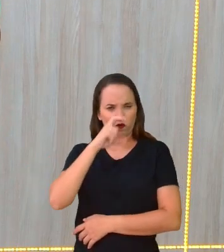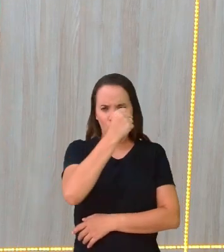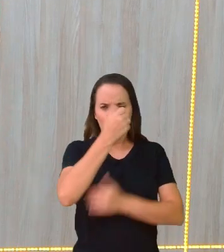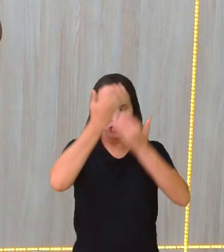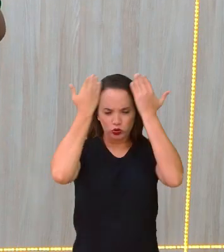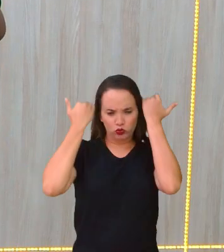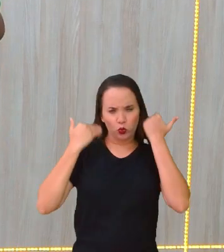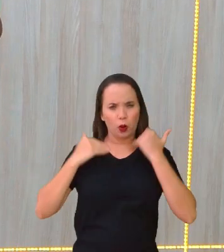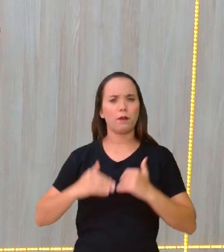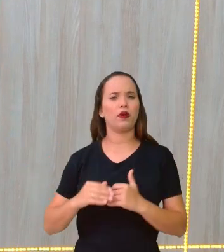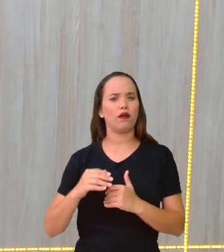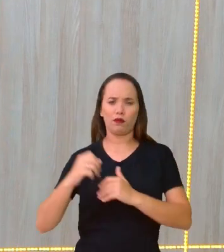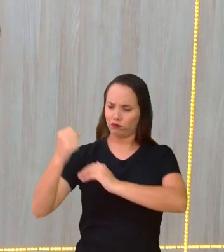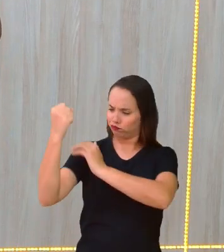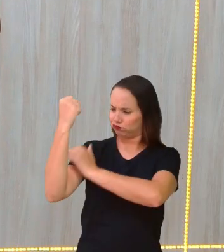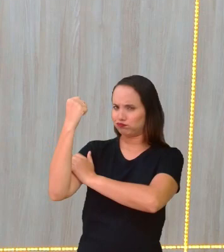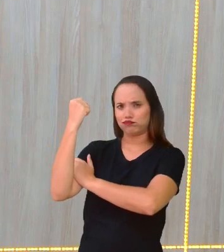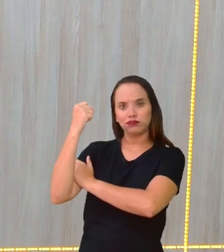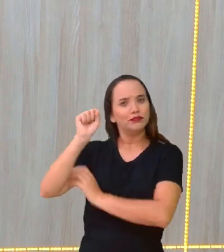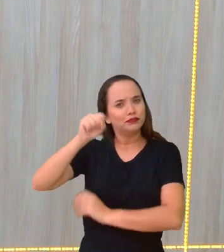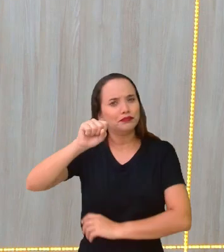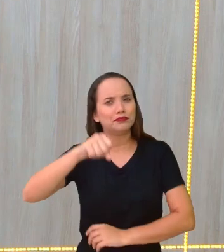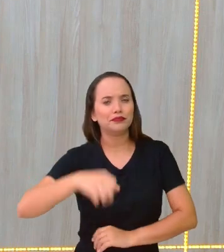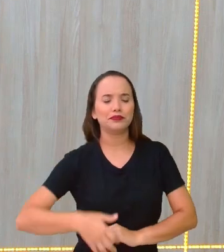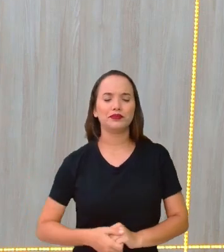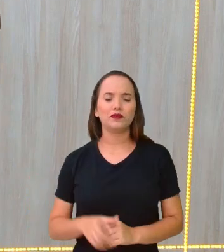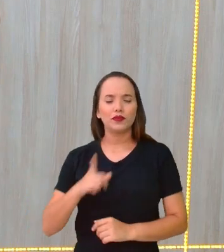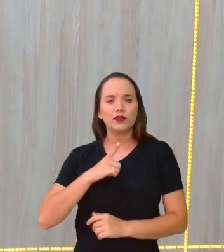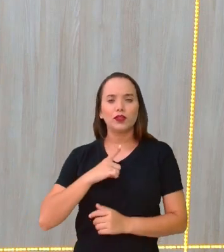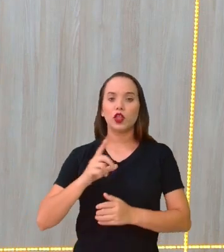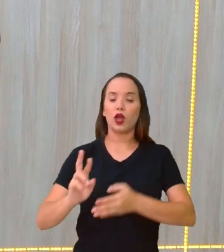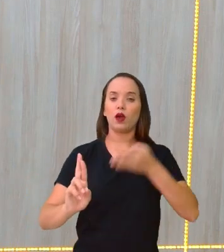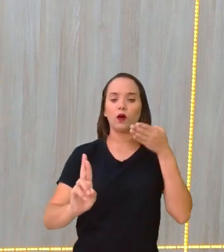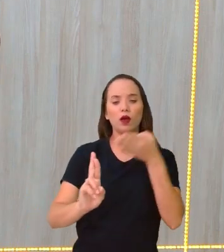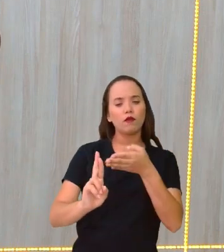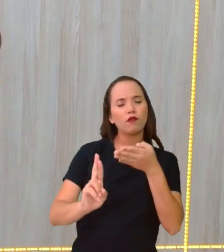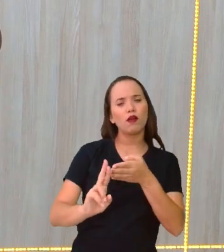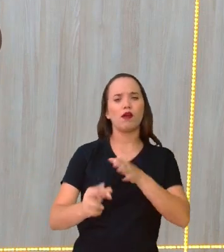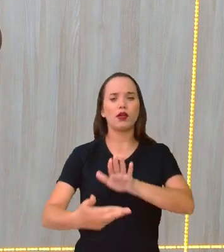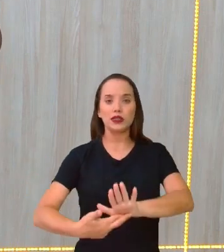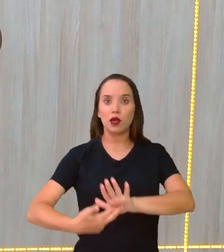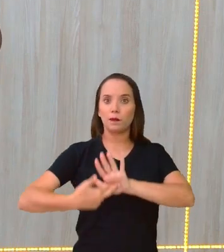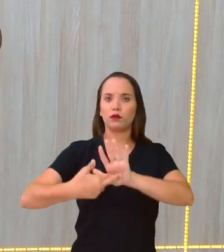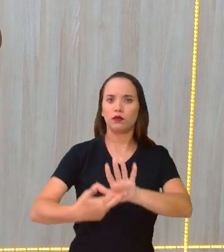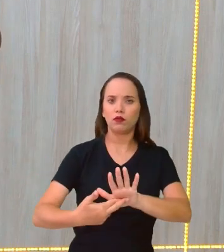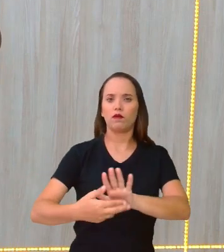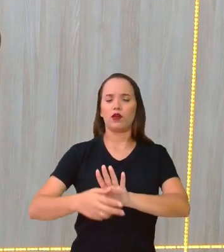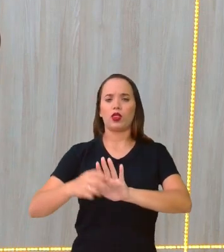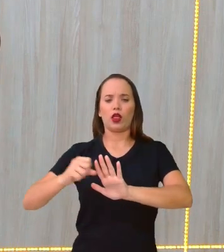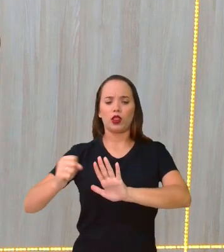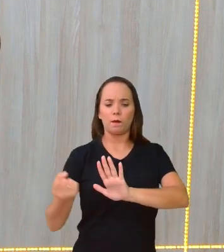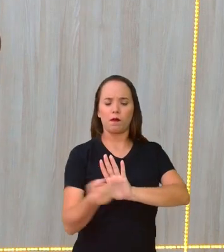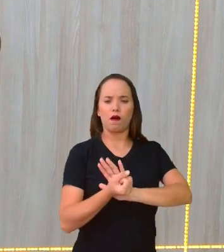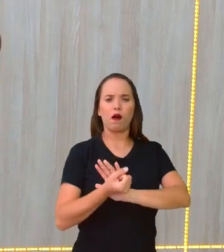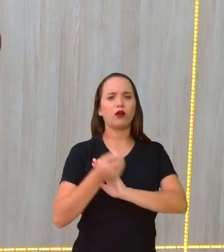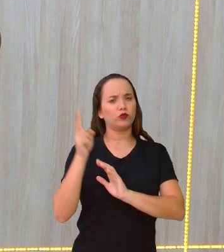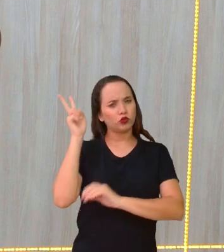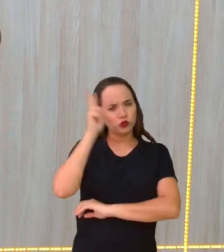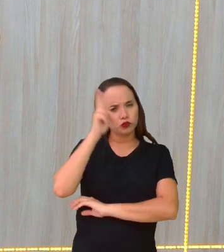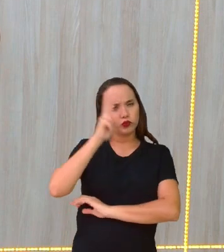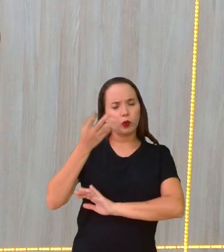muita representatividade, muita simbologia, muita história por trás dos cabelos. Pois